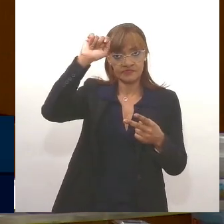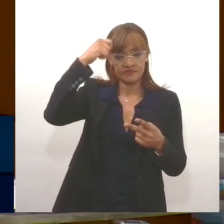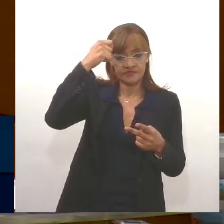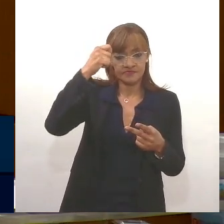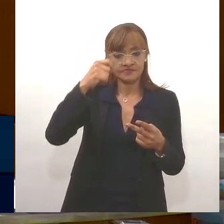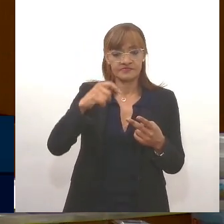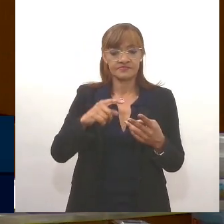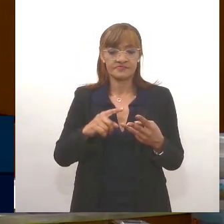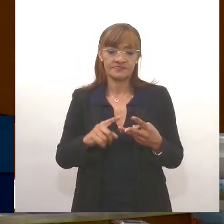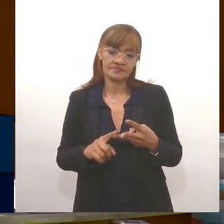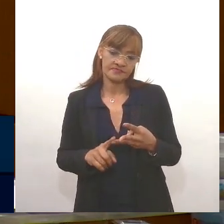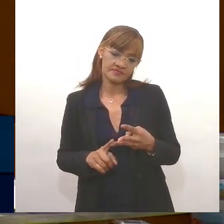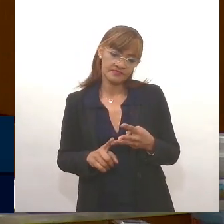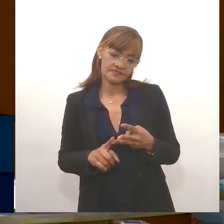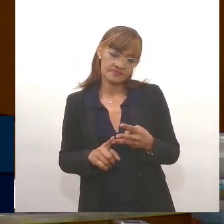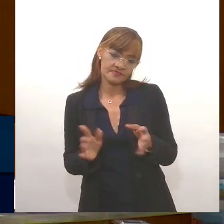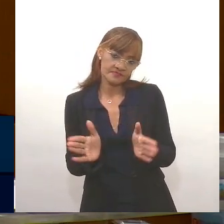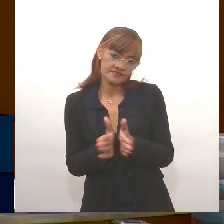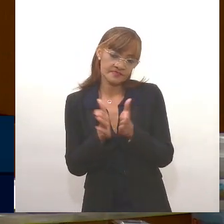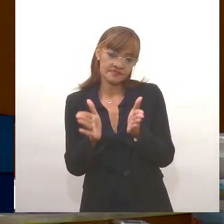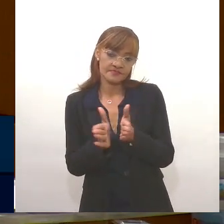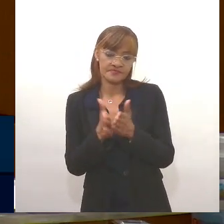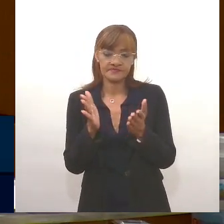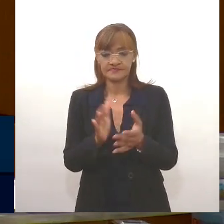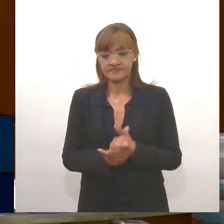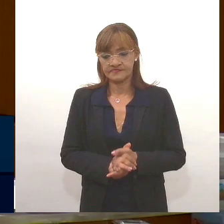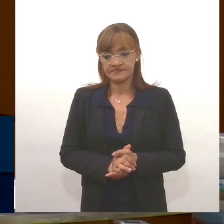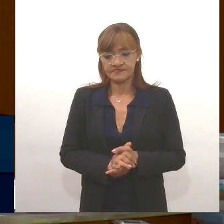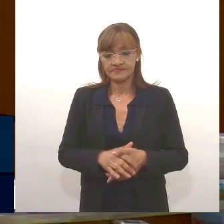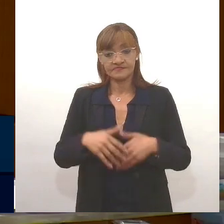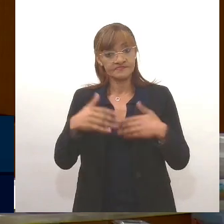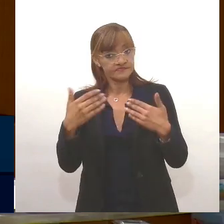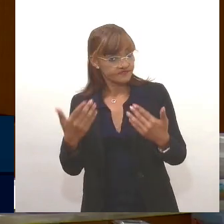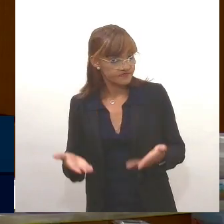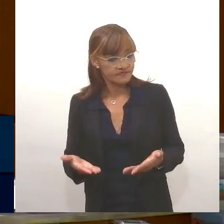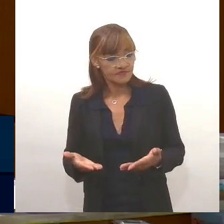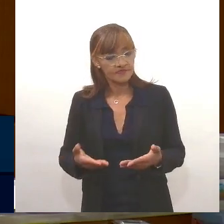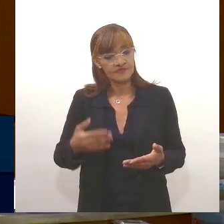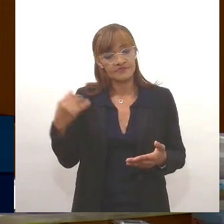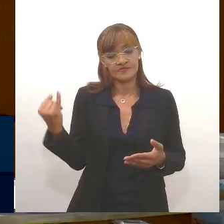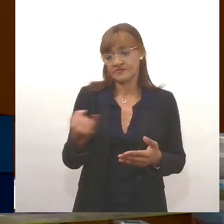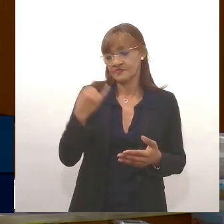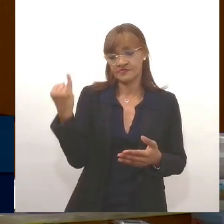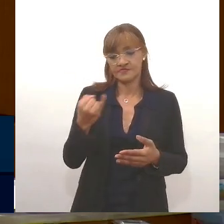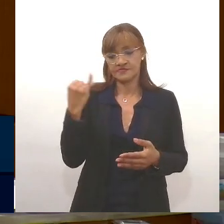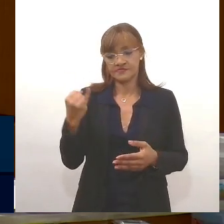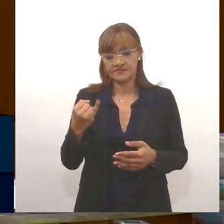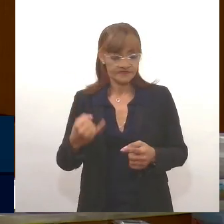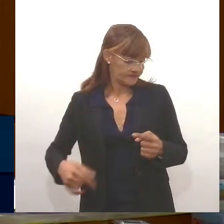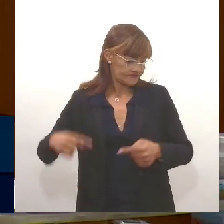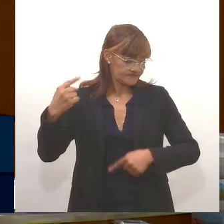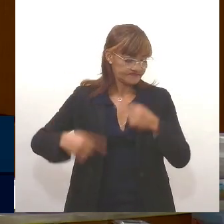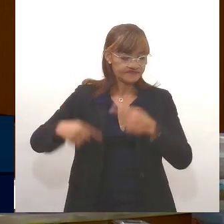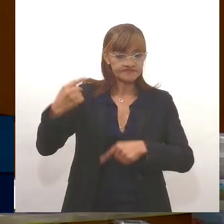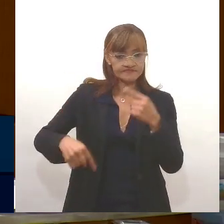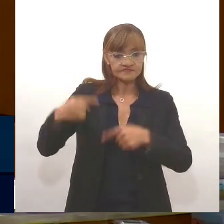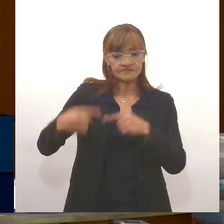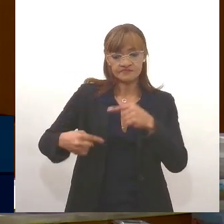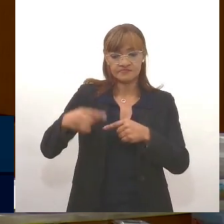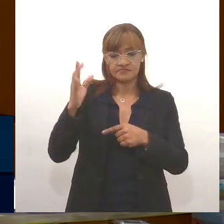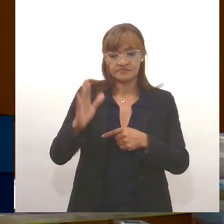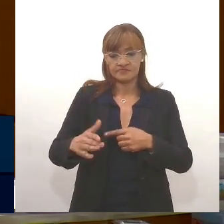humilde em casos como esse é importante discutir o papel e a